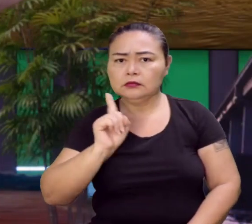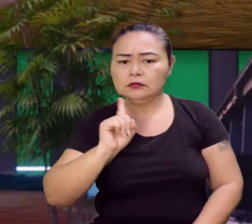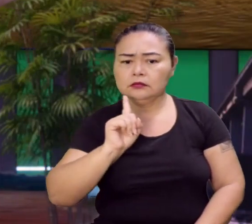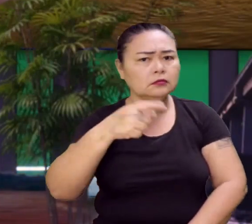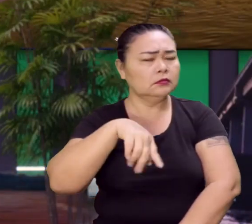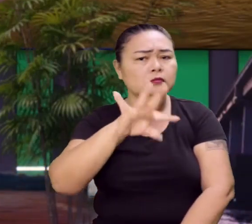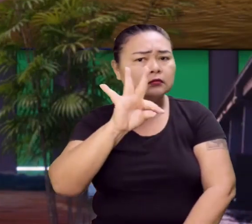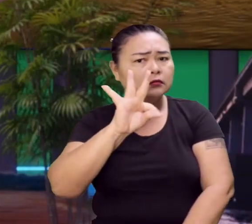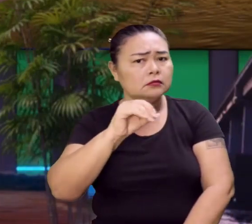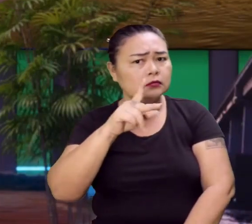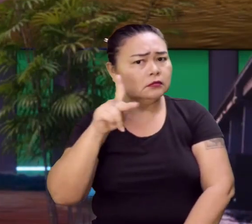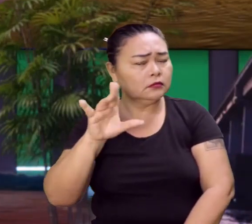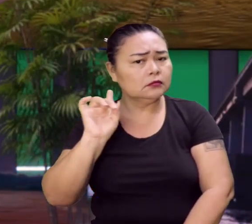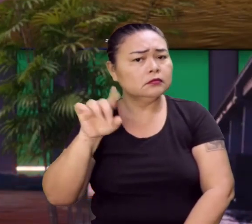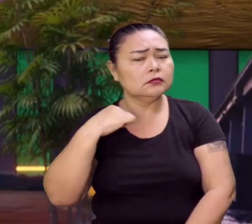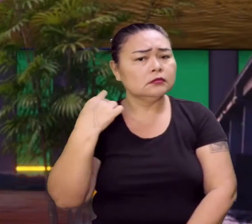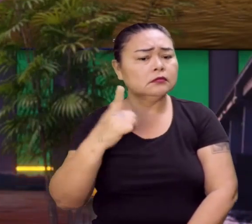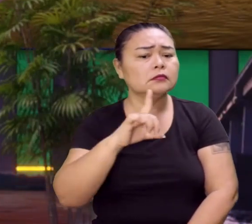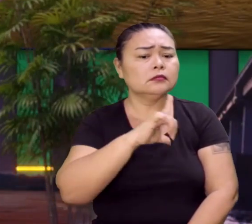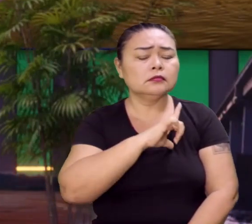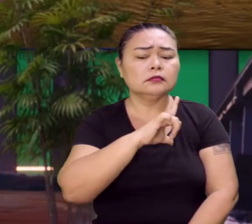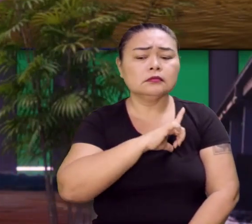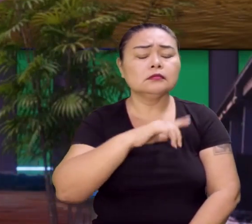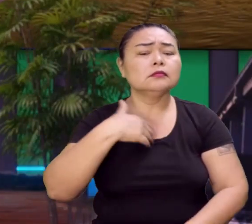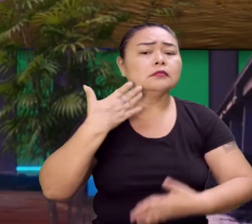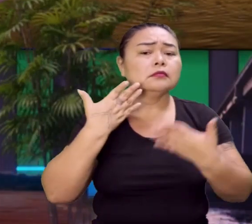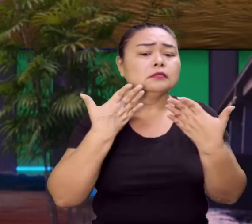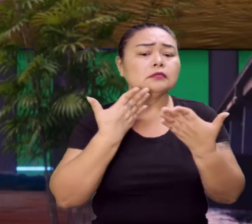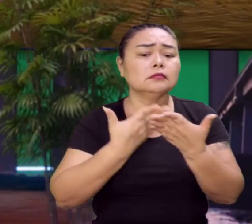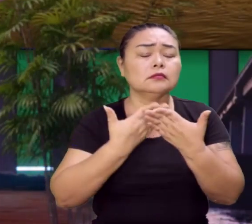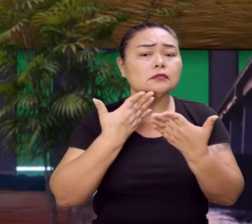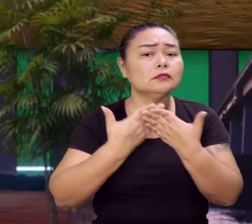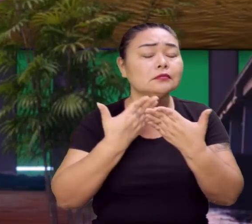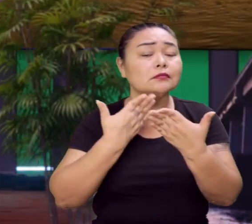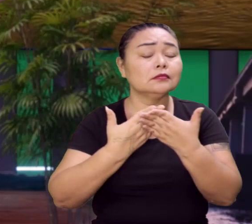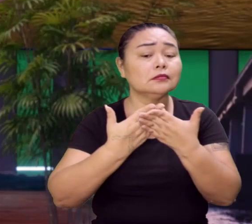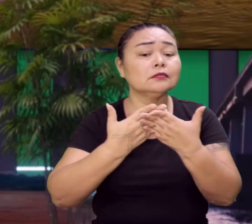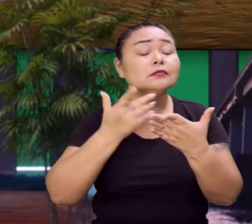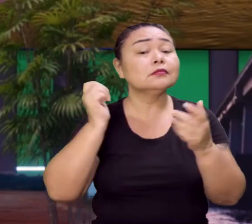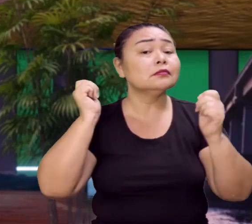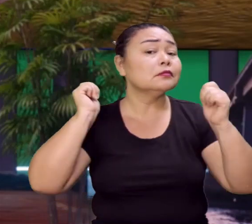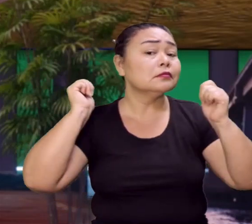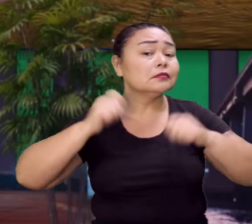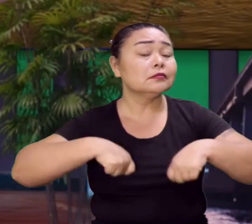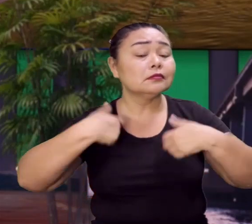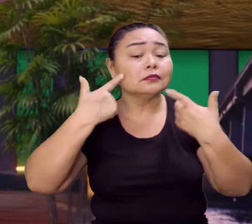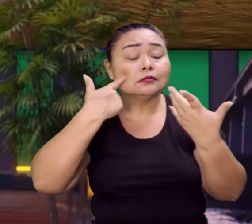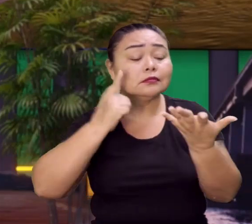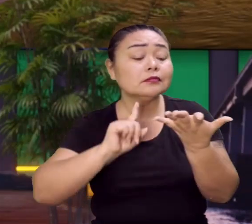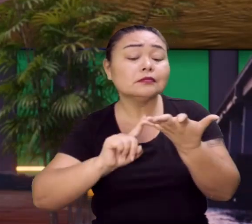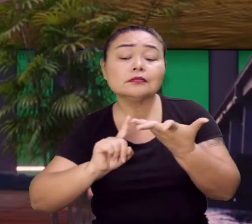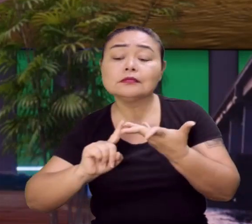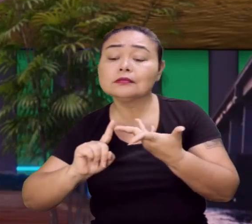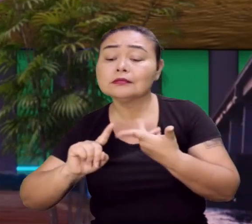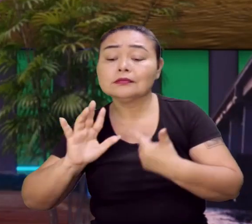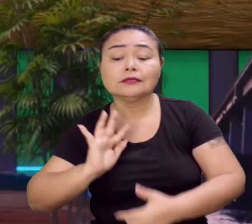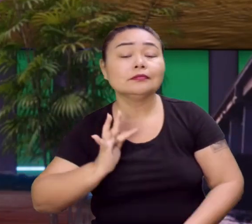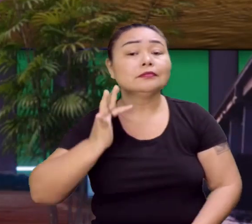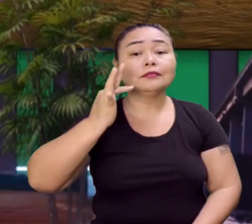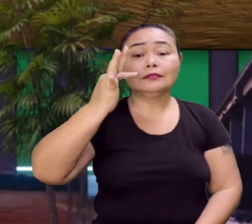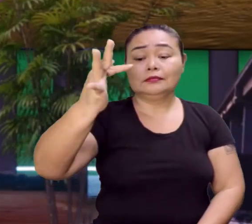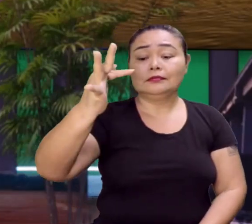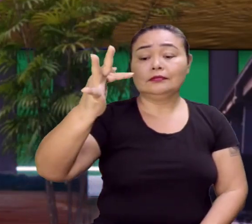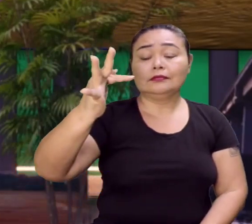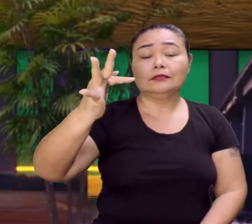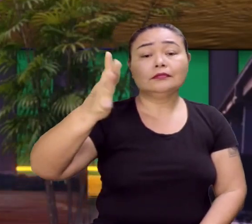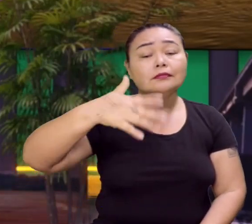são top, como também eles têm aula que faz com que eles tenham uma grande possibilidade, leque de possibilidades no futuro. Com